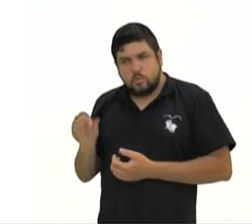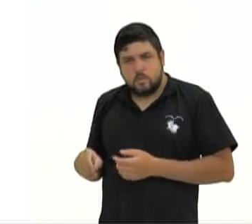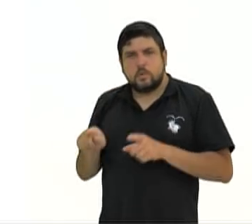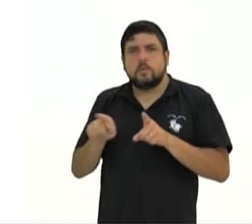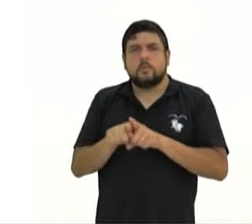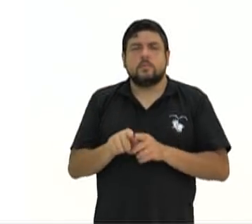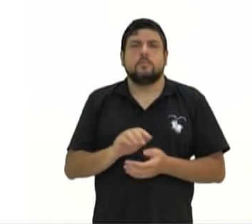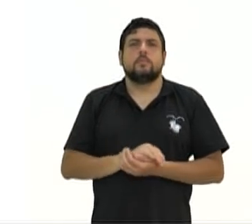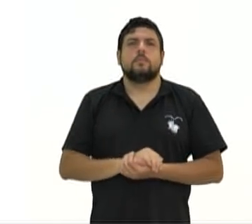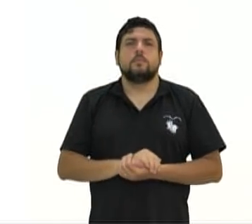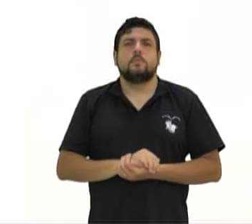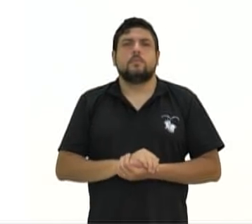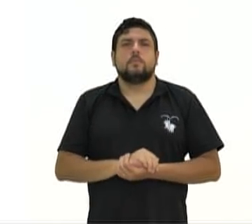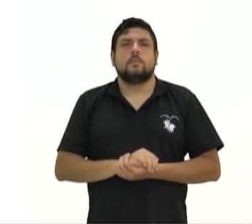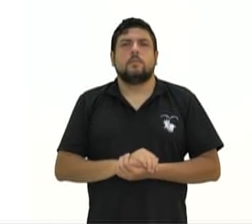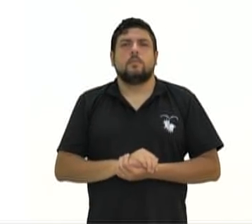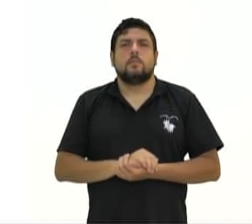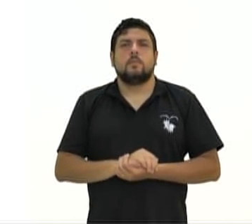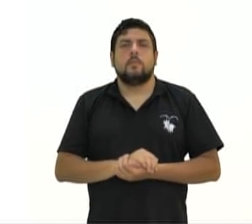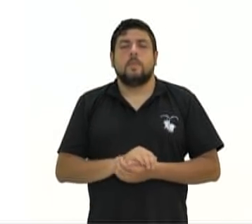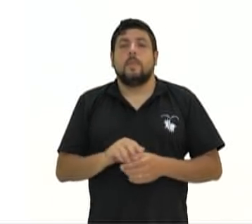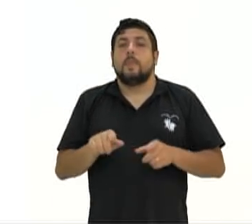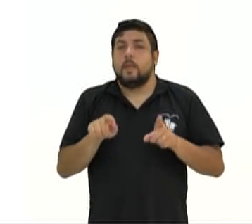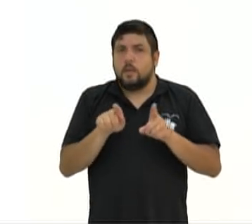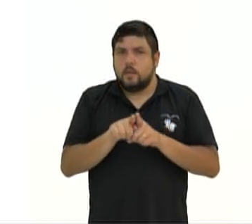religiosos ocupam um papel muito relevante nas